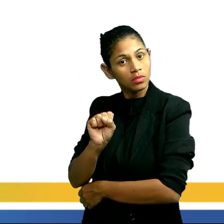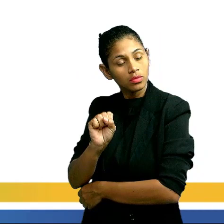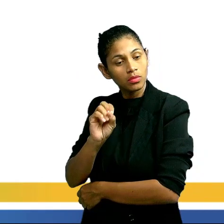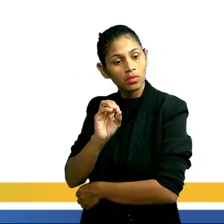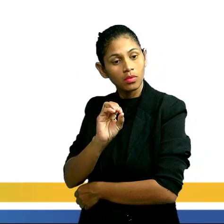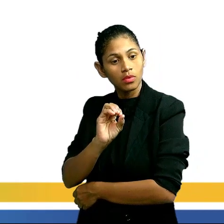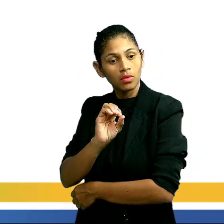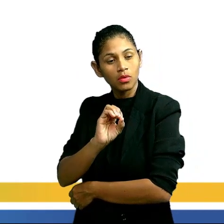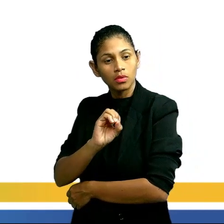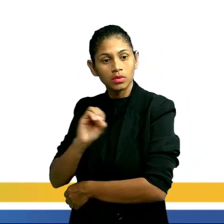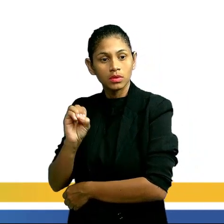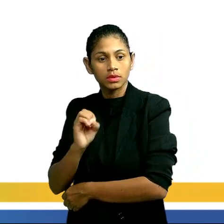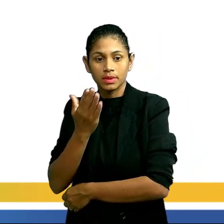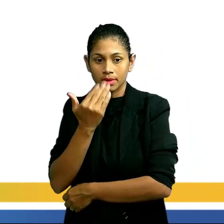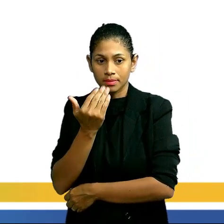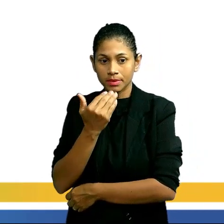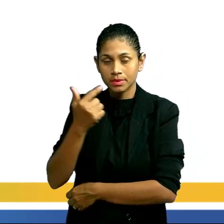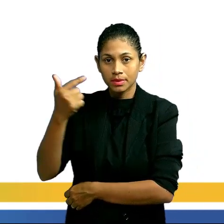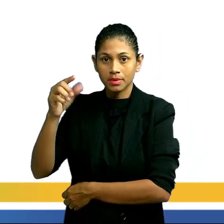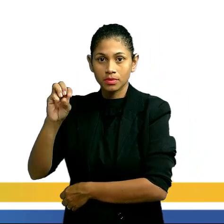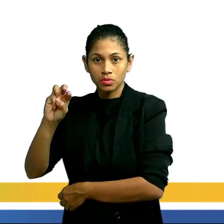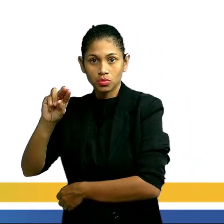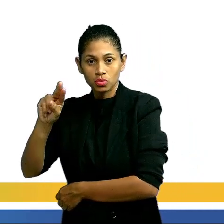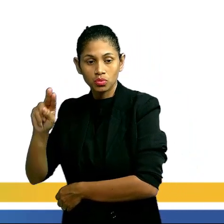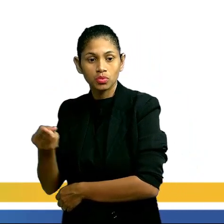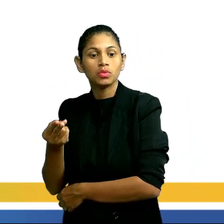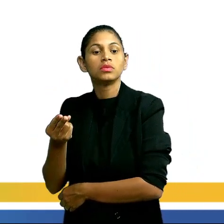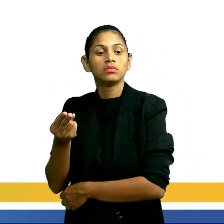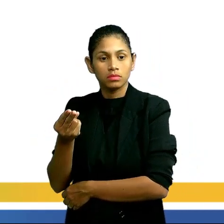alimentação R$ 1.500 e hospedagem R$